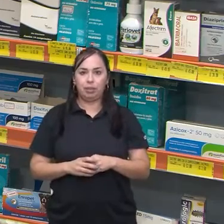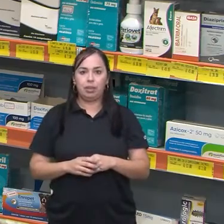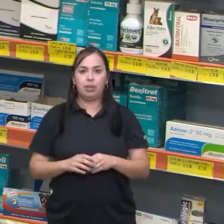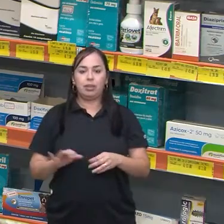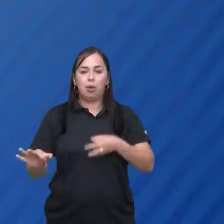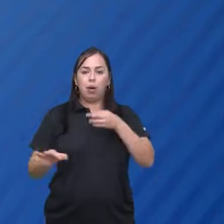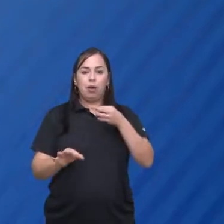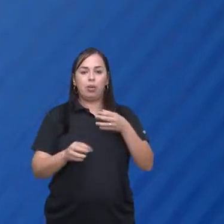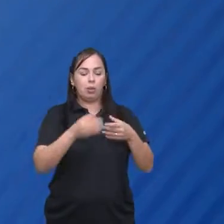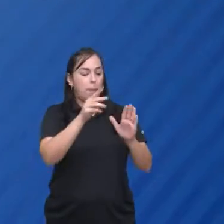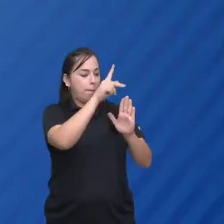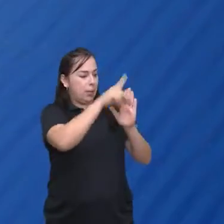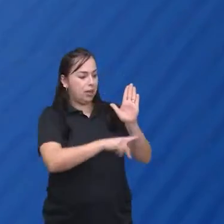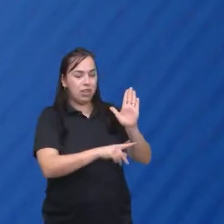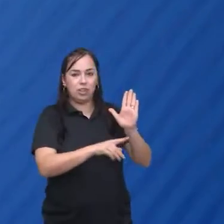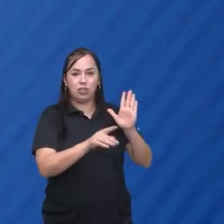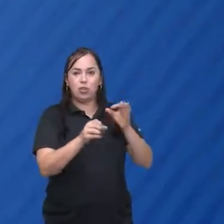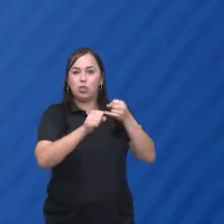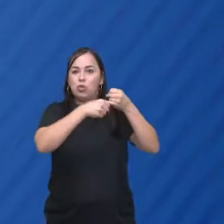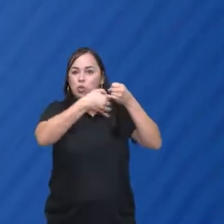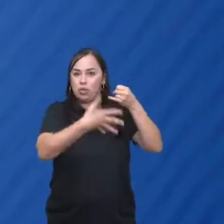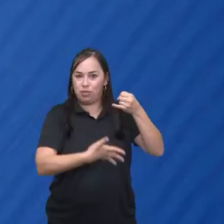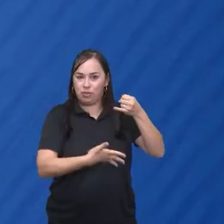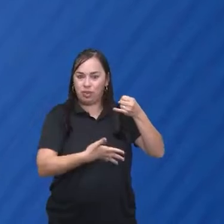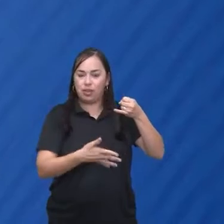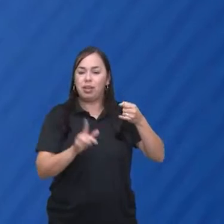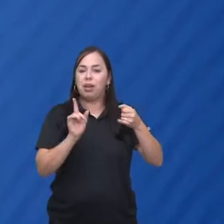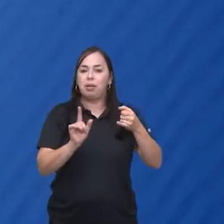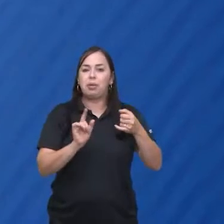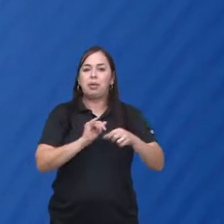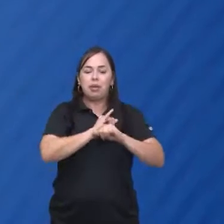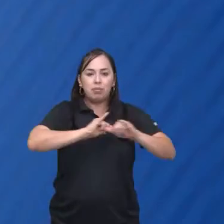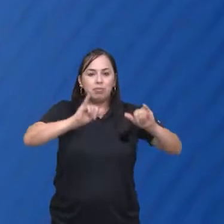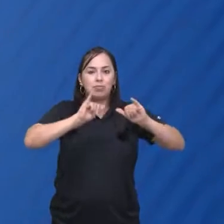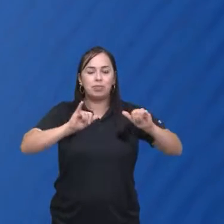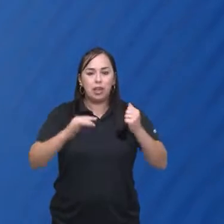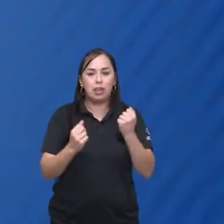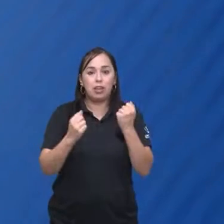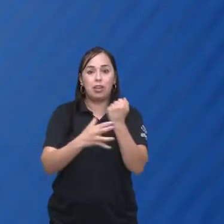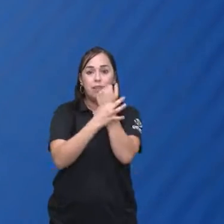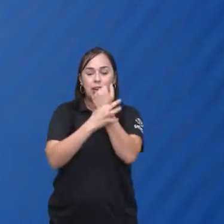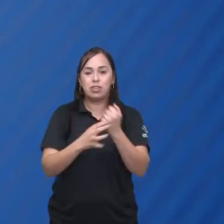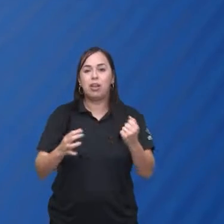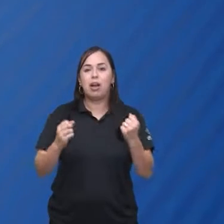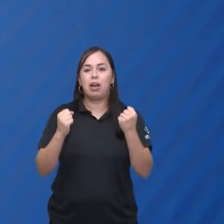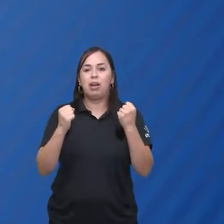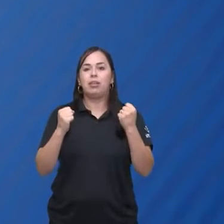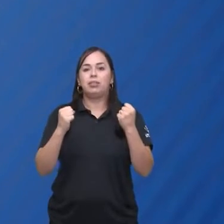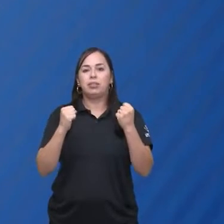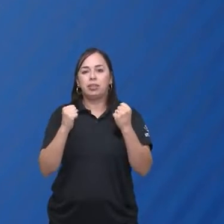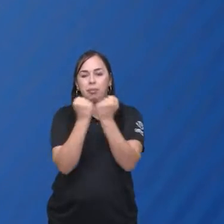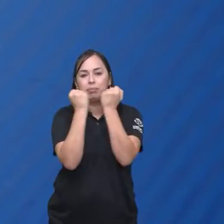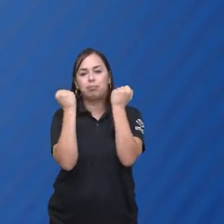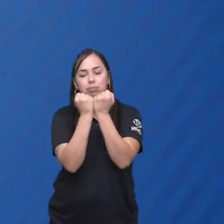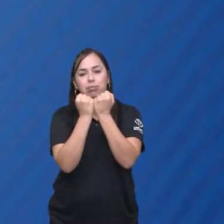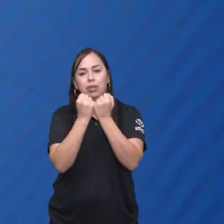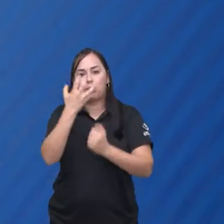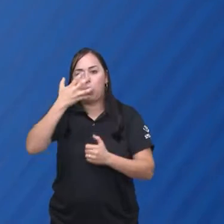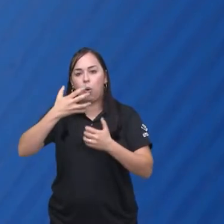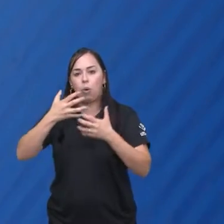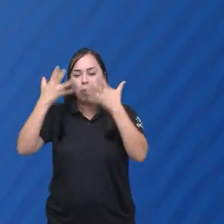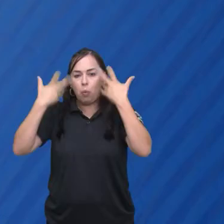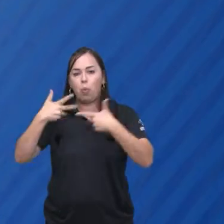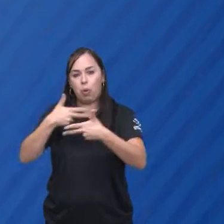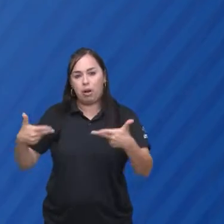alérgica também. De acordo com a justificativa do projeto, a matéria serve como exemplo de política pública focada na proteção